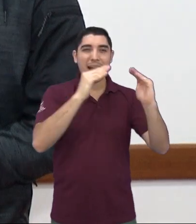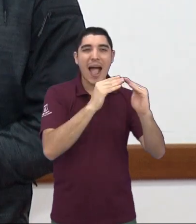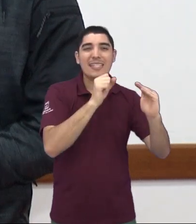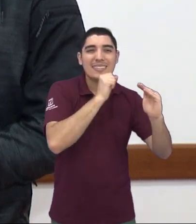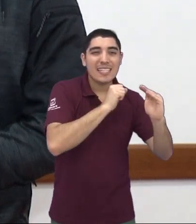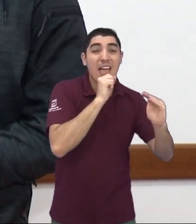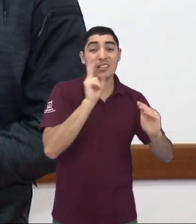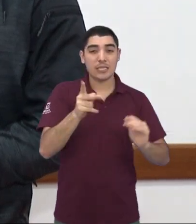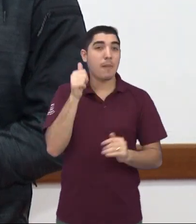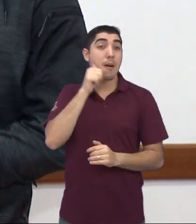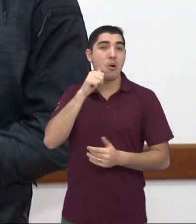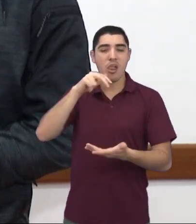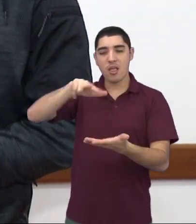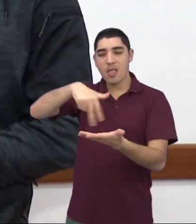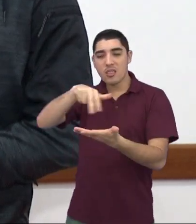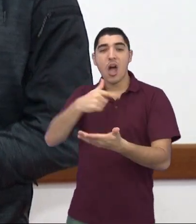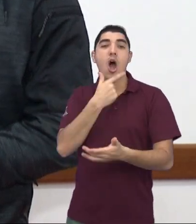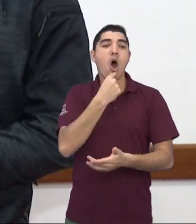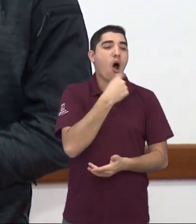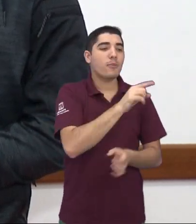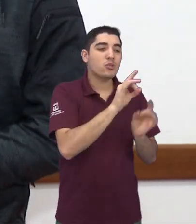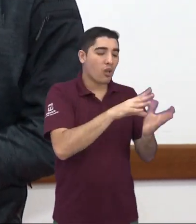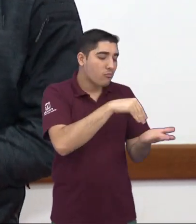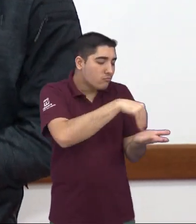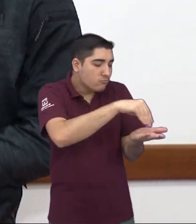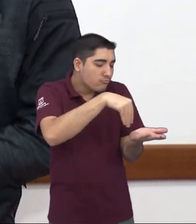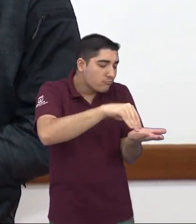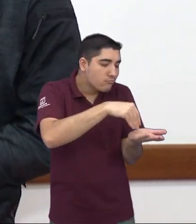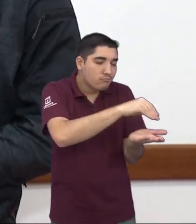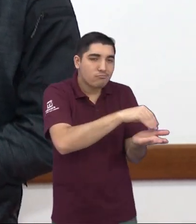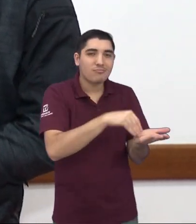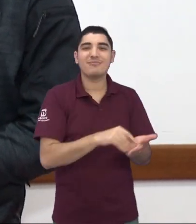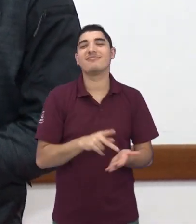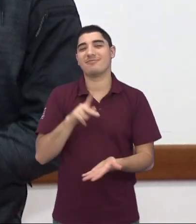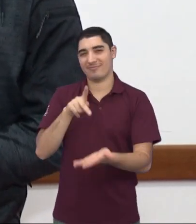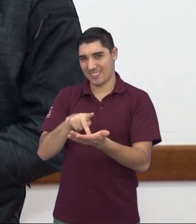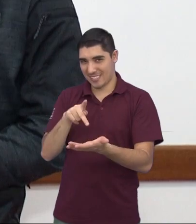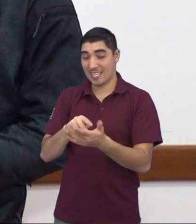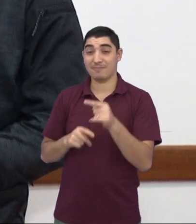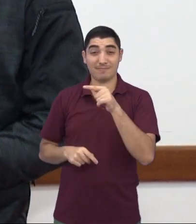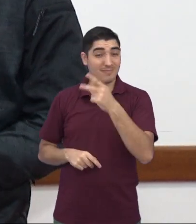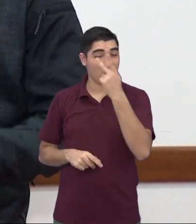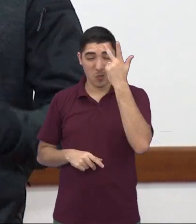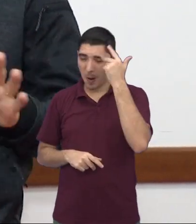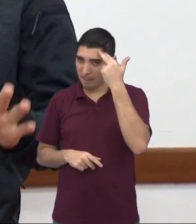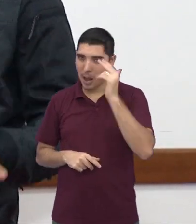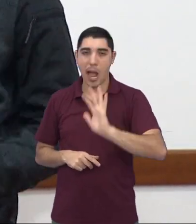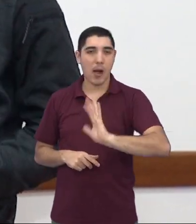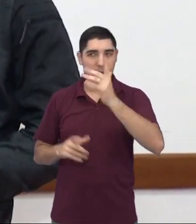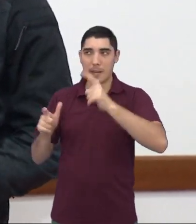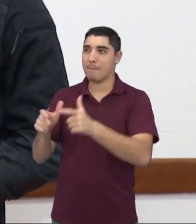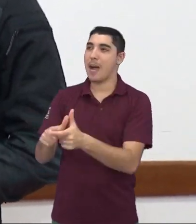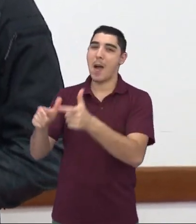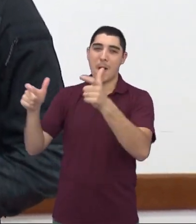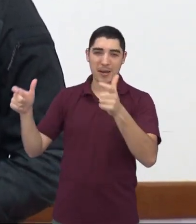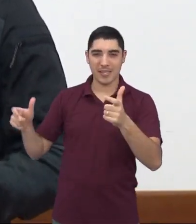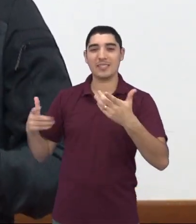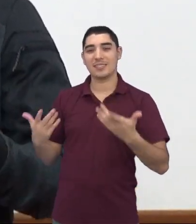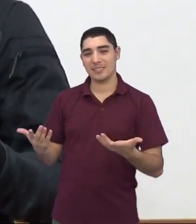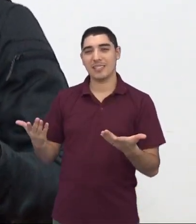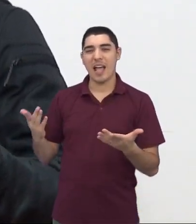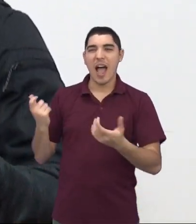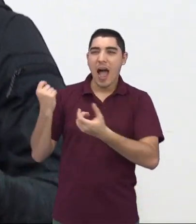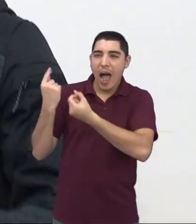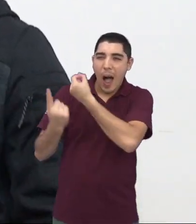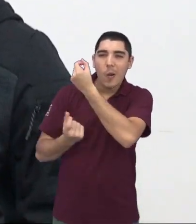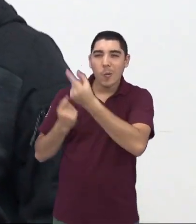sempre estavam lá dançando e os homens ficavam mais no jogo de tabuleiro, né? Tem essa diferença. Tem sim, isso é muito clássico lá na Casa do Idoso, né? Foge se